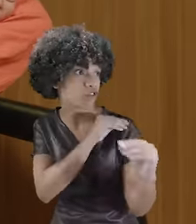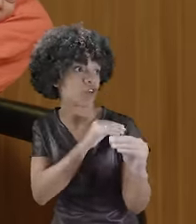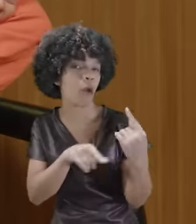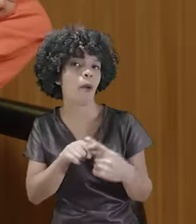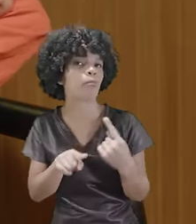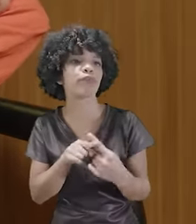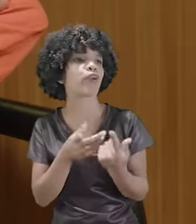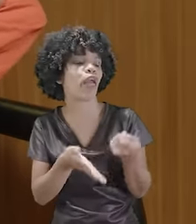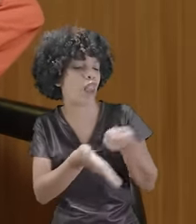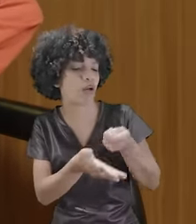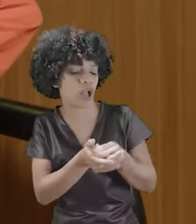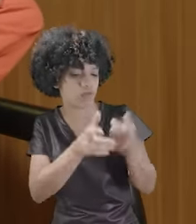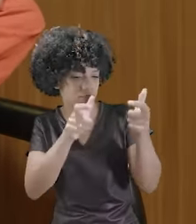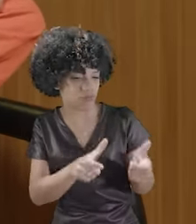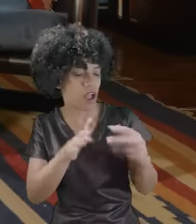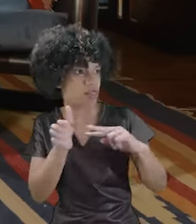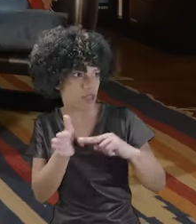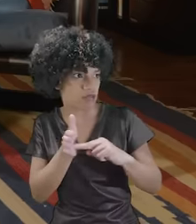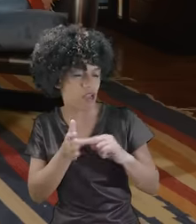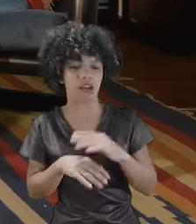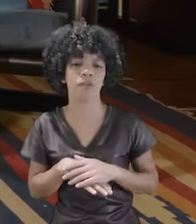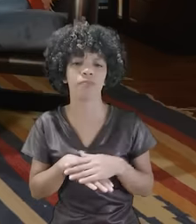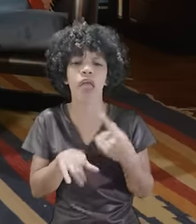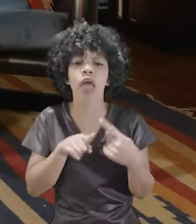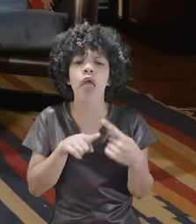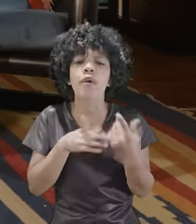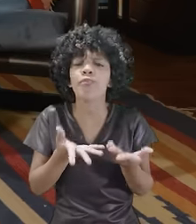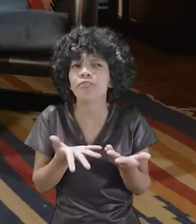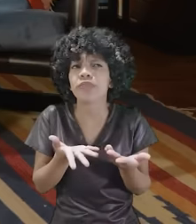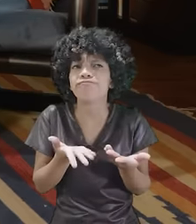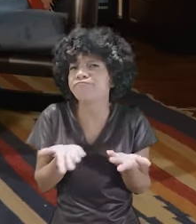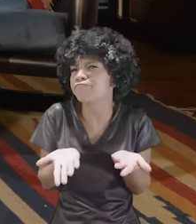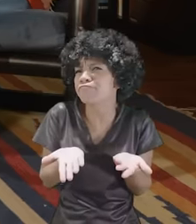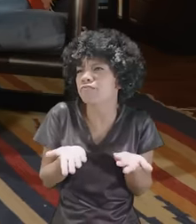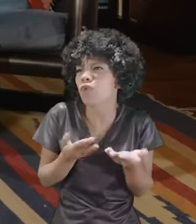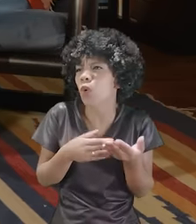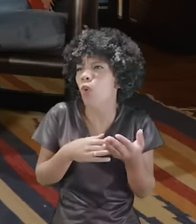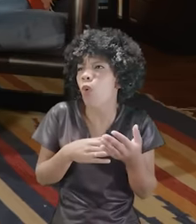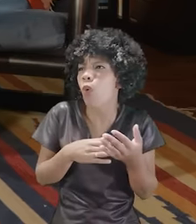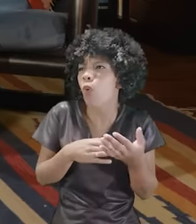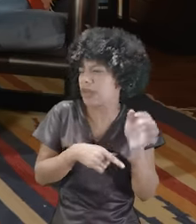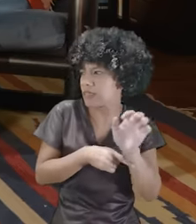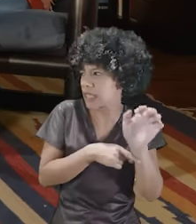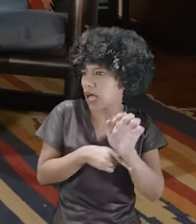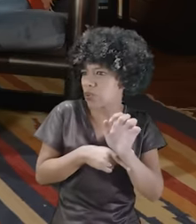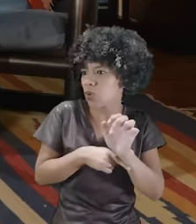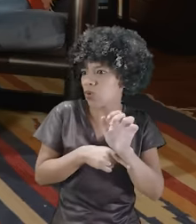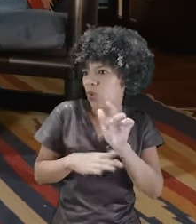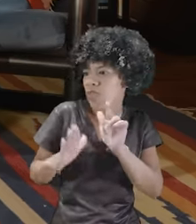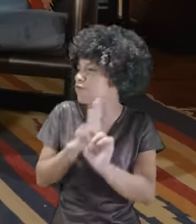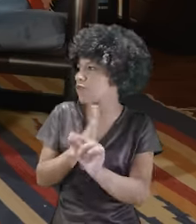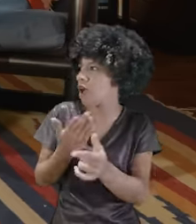causa deles porque eles ficam muito lugares na Síria E por que que o estado não fez nada contra eles